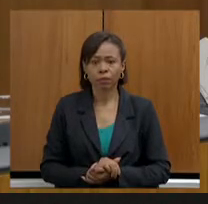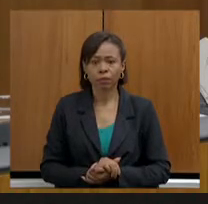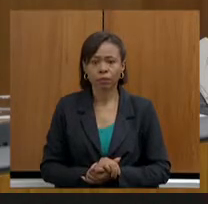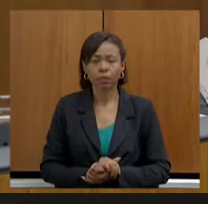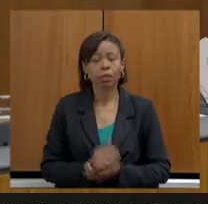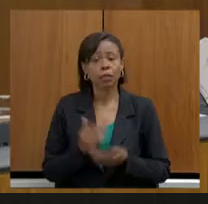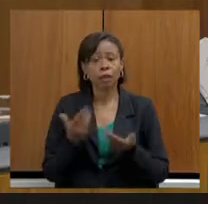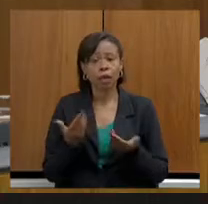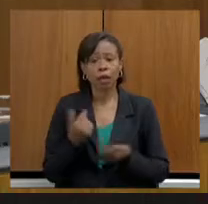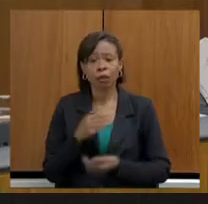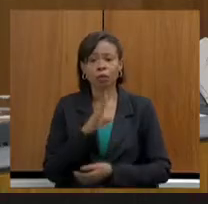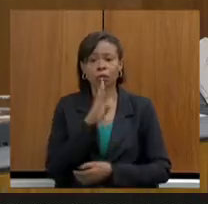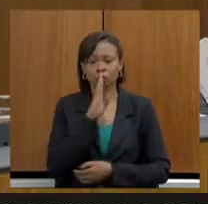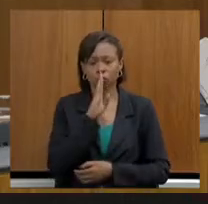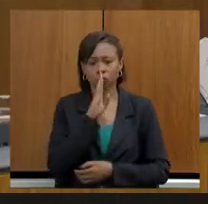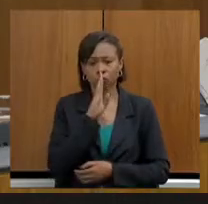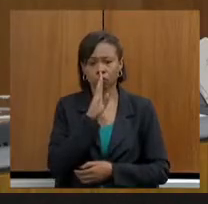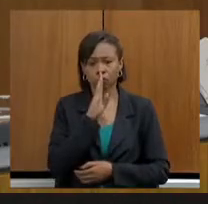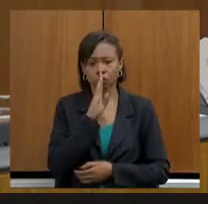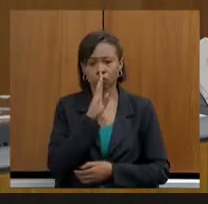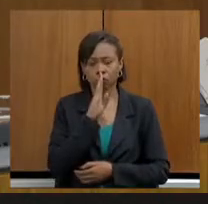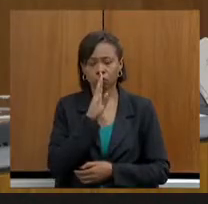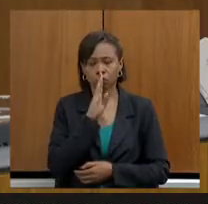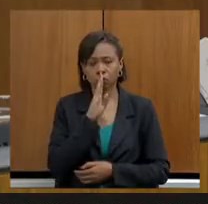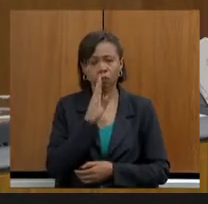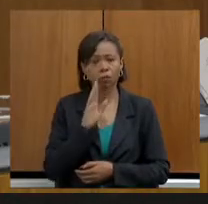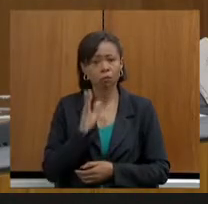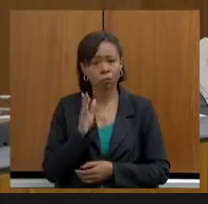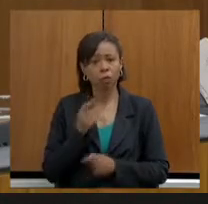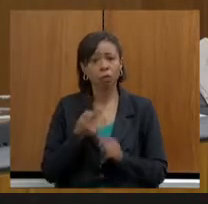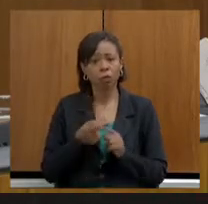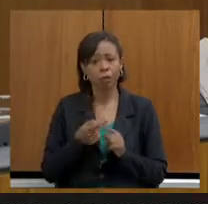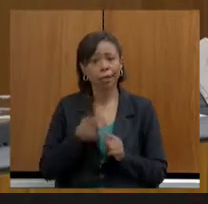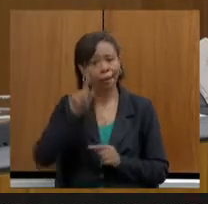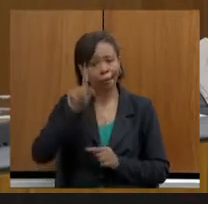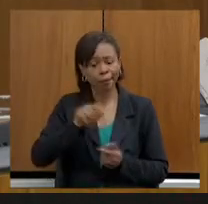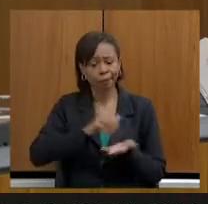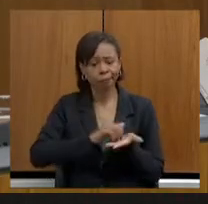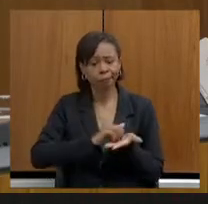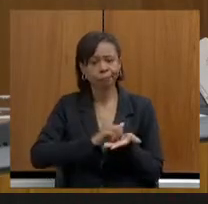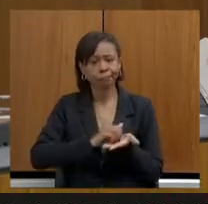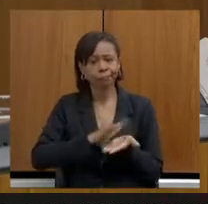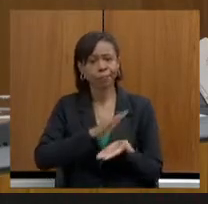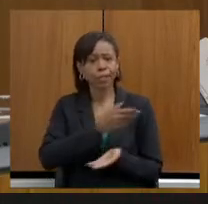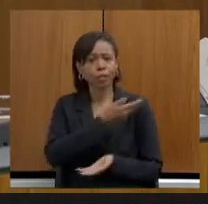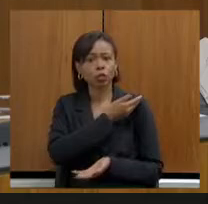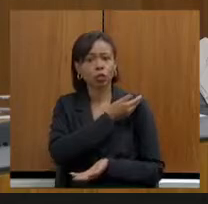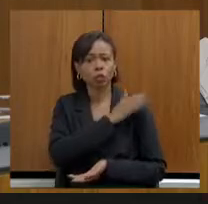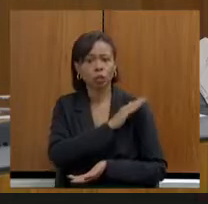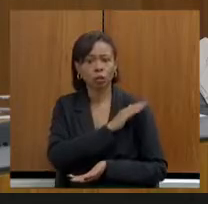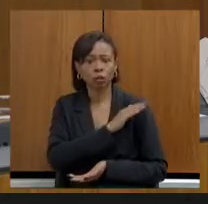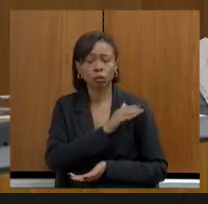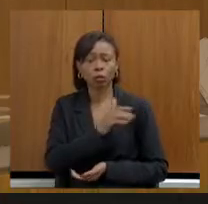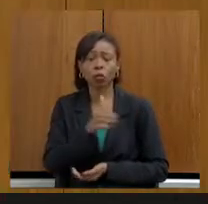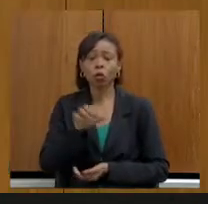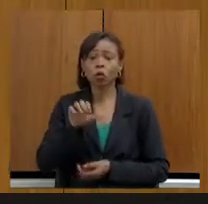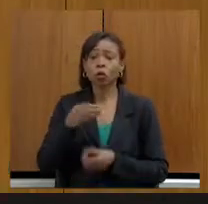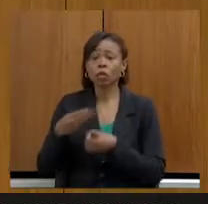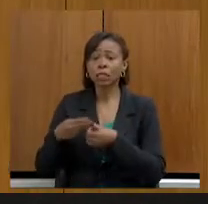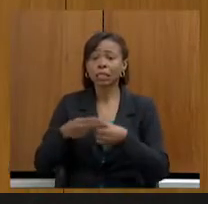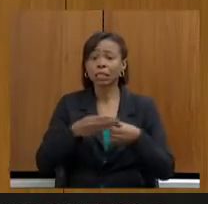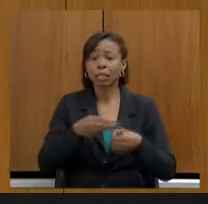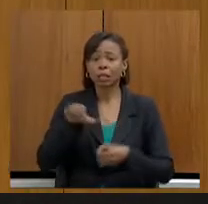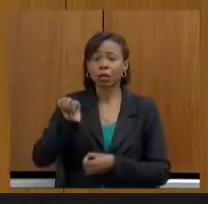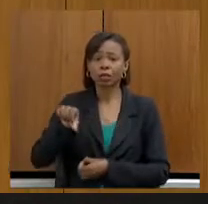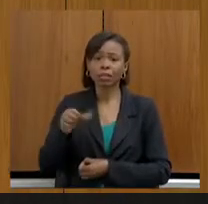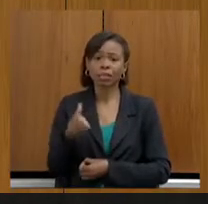eu fico de silêncio de propósito essa exclusão Deputado nós temos 96 municípios em Minas Gerais que ainda não abriram